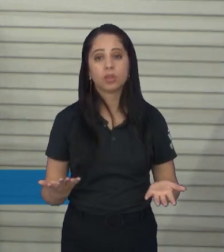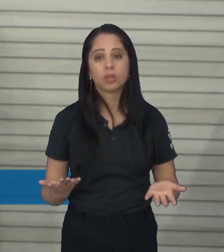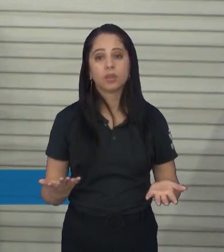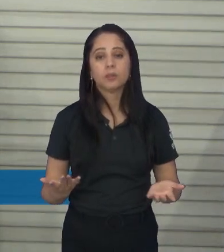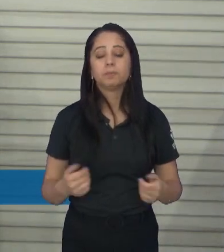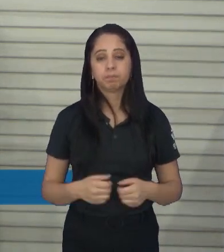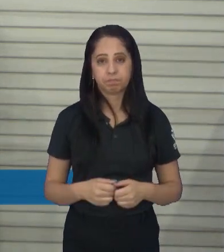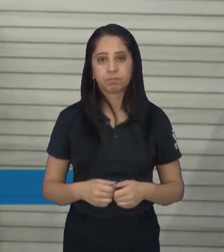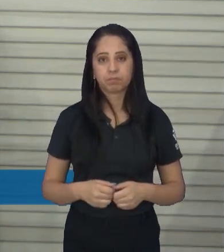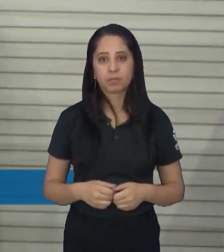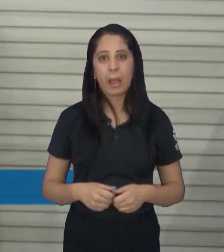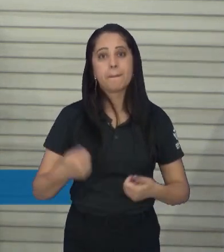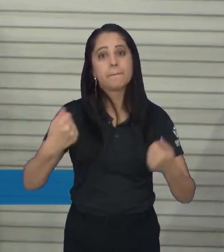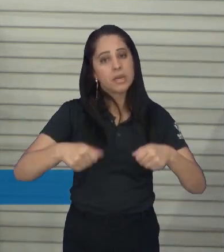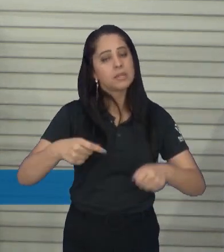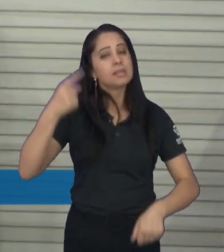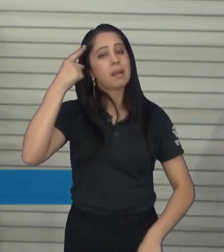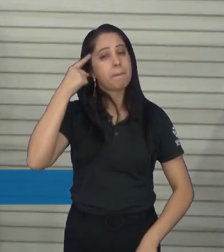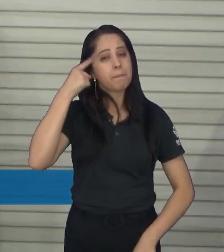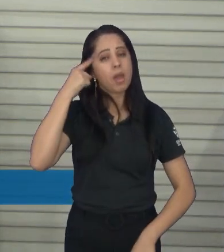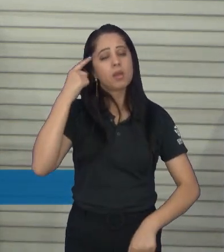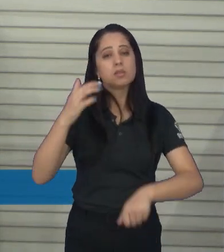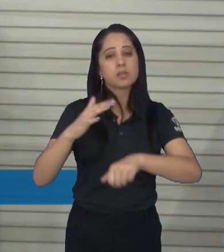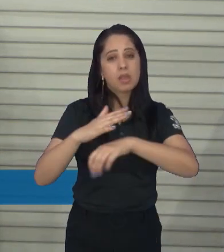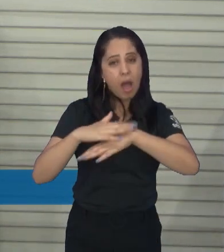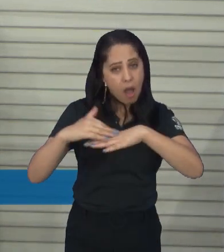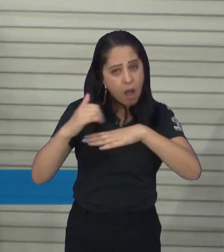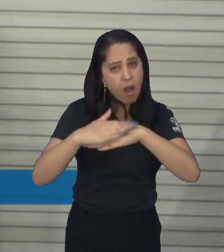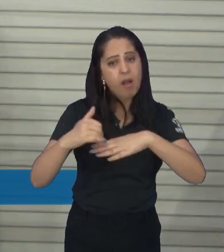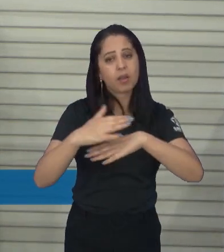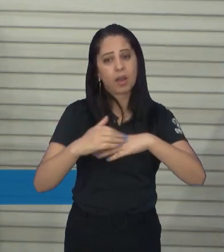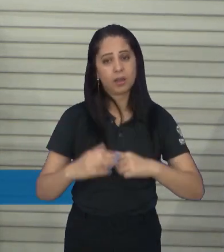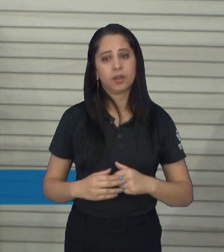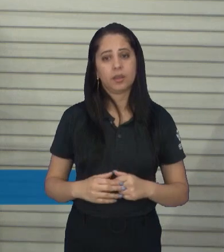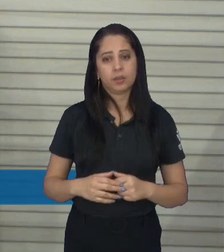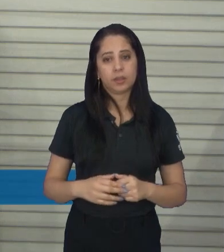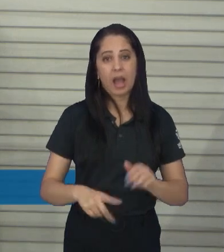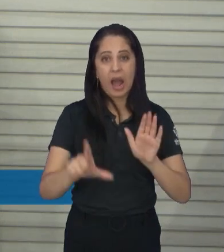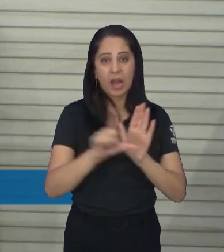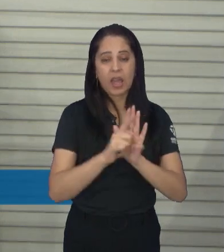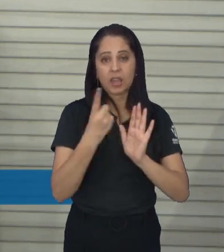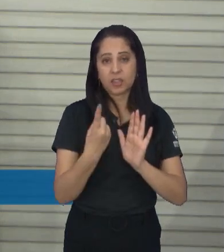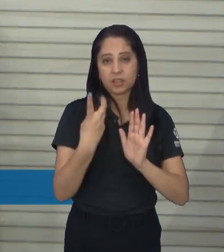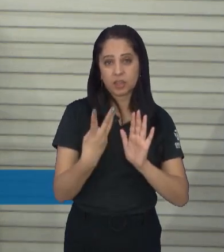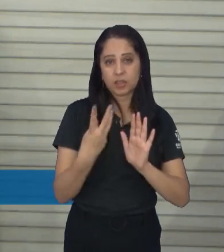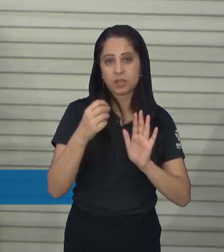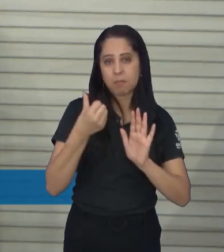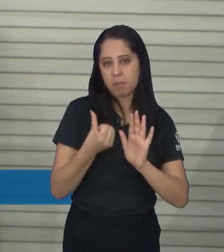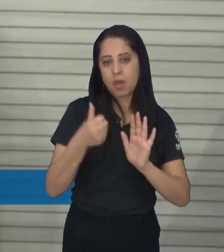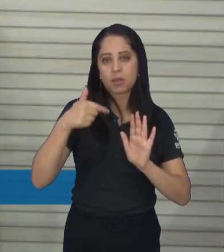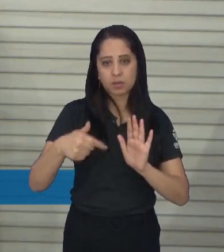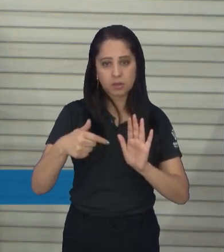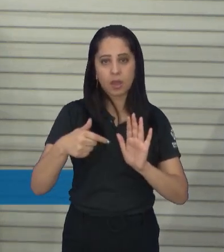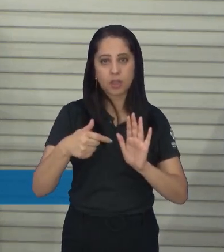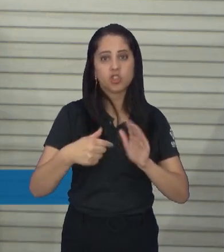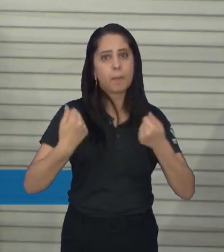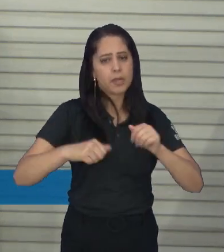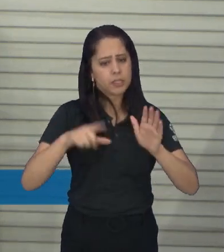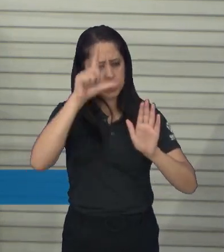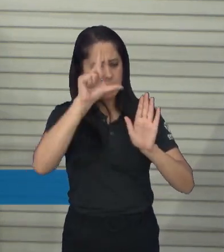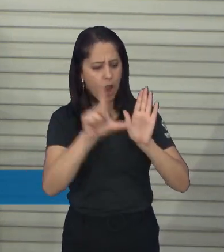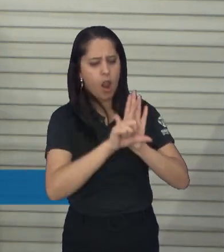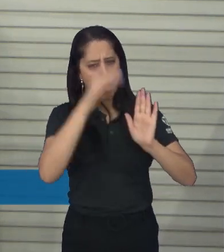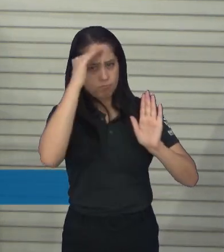deu exemplo moral agora tá lá ó aplicando a lei 13467 de 2017 aplicando a lei que essa lei tem que acontecer